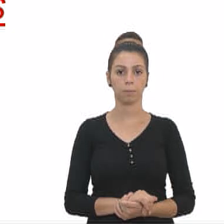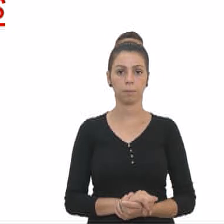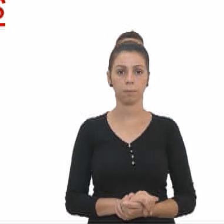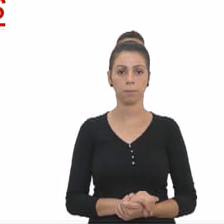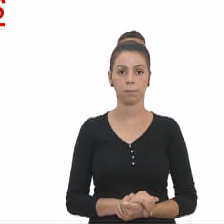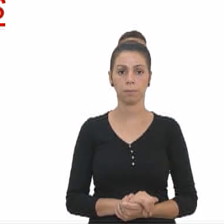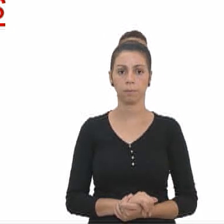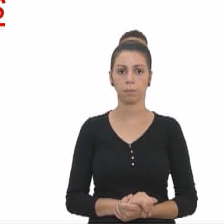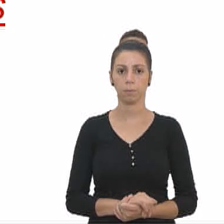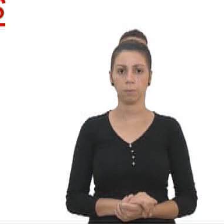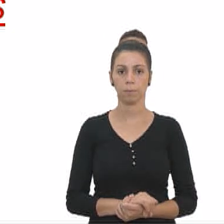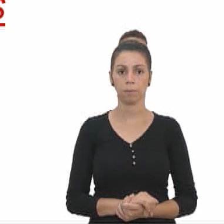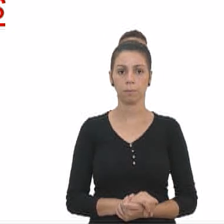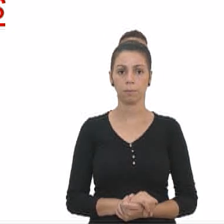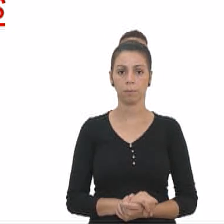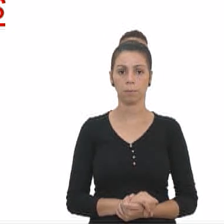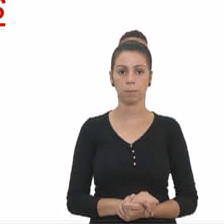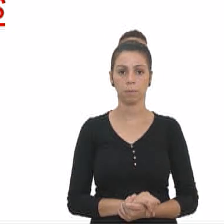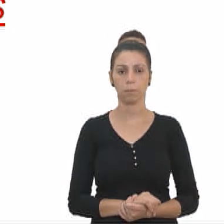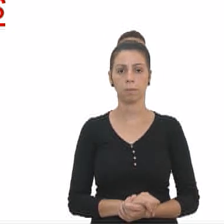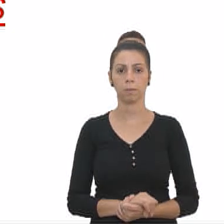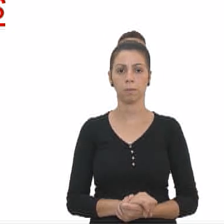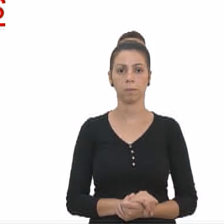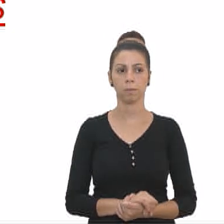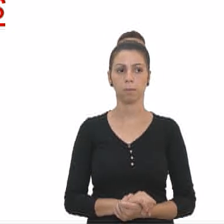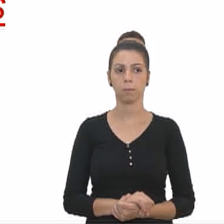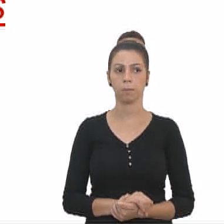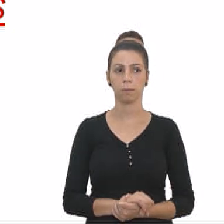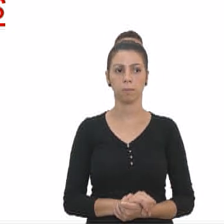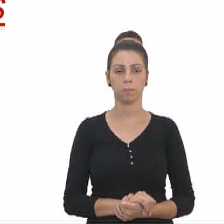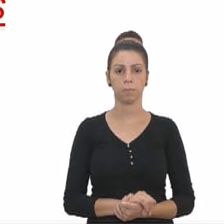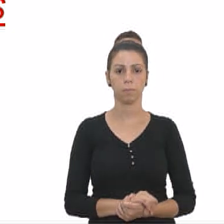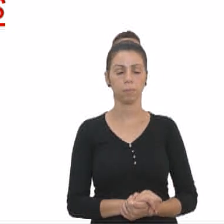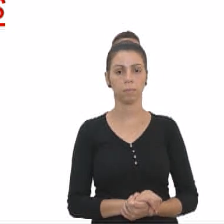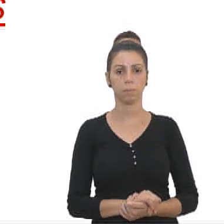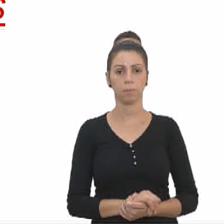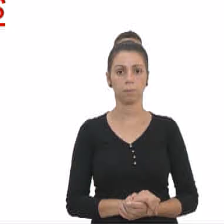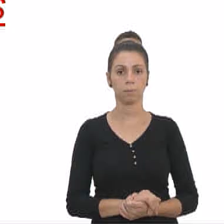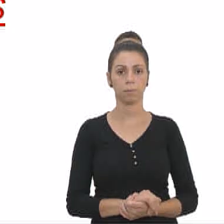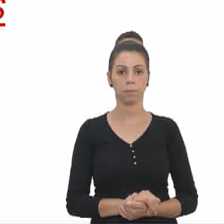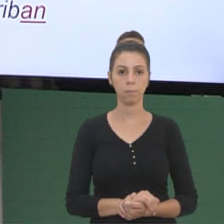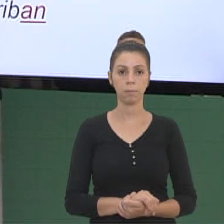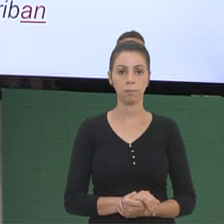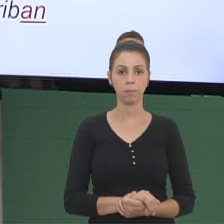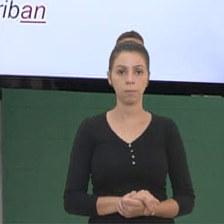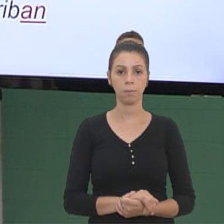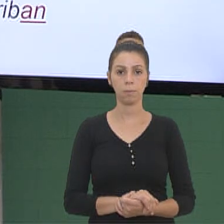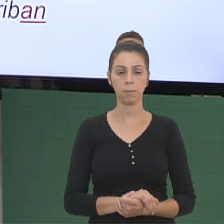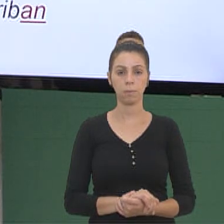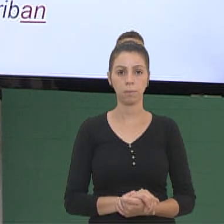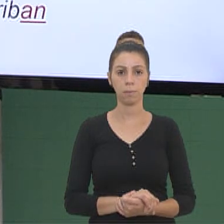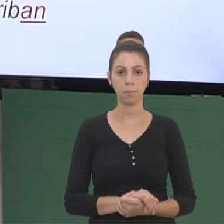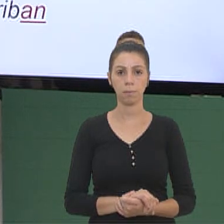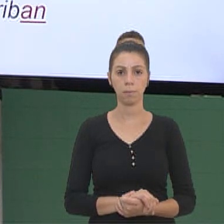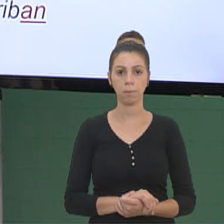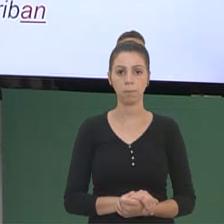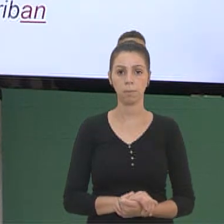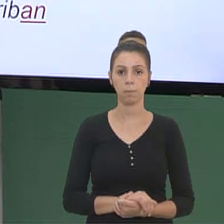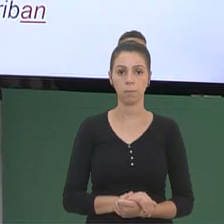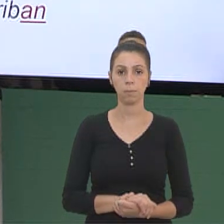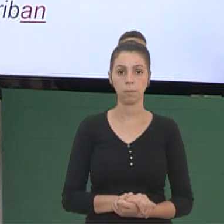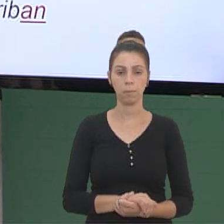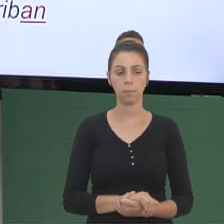No bebais, para vosotros ou vosotras. E no beban, para